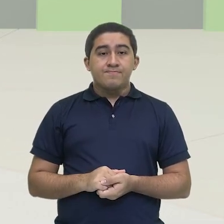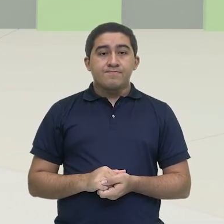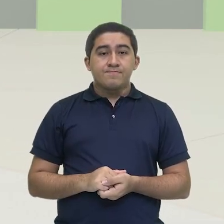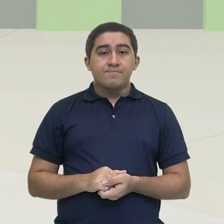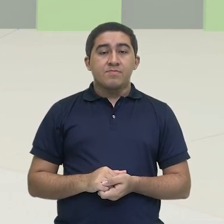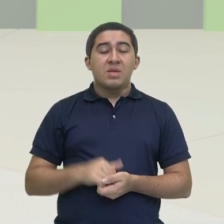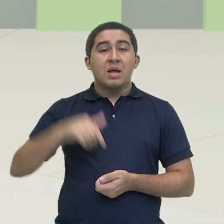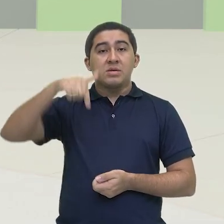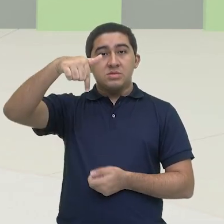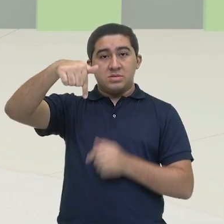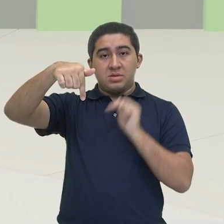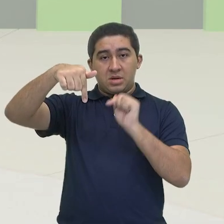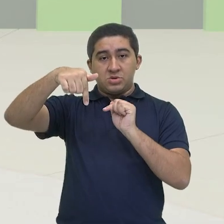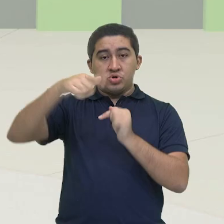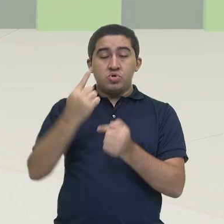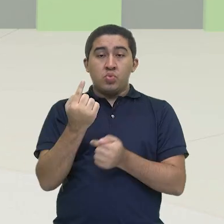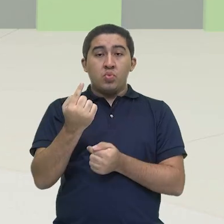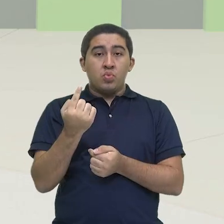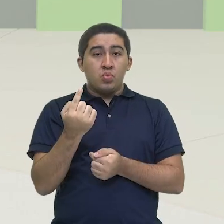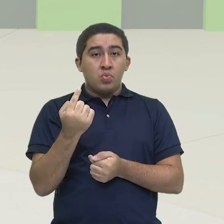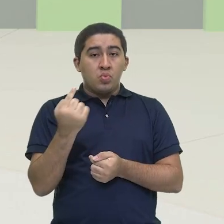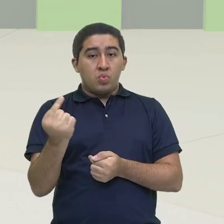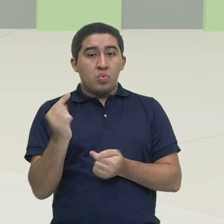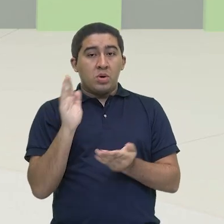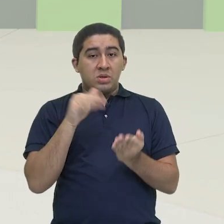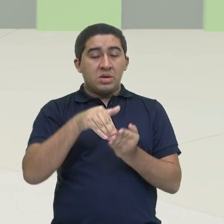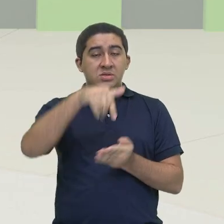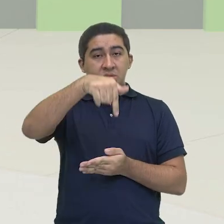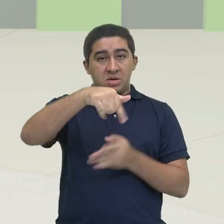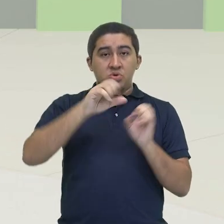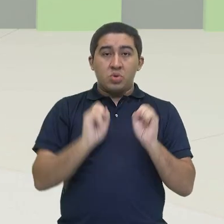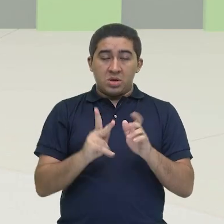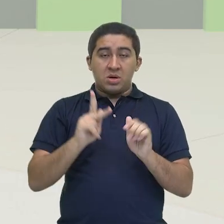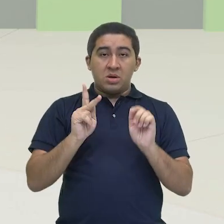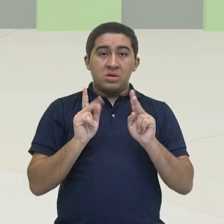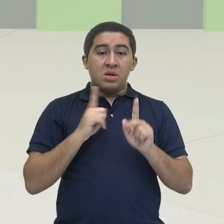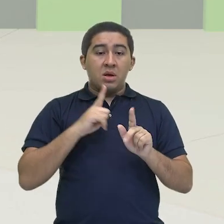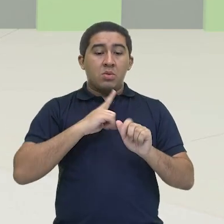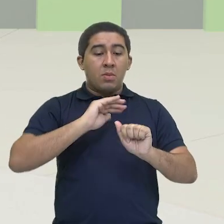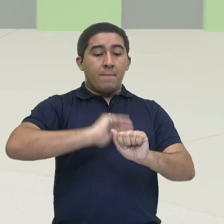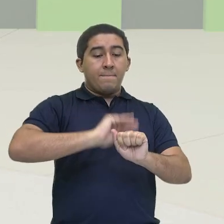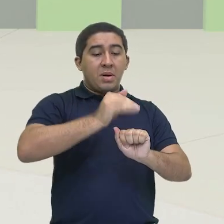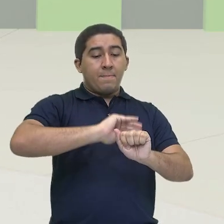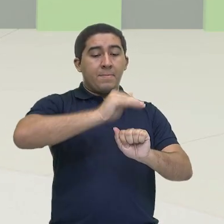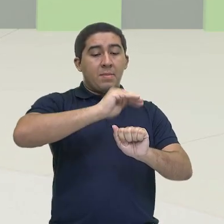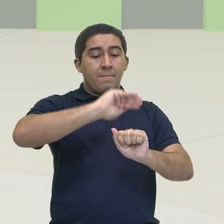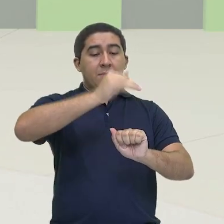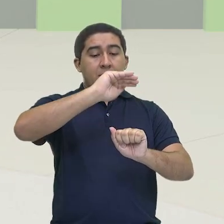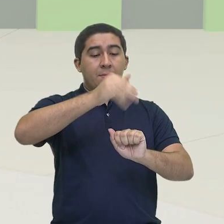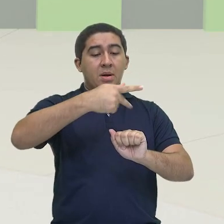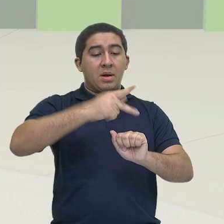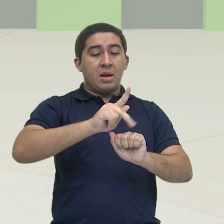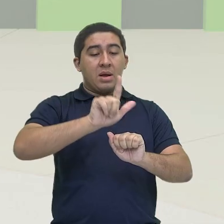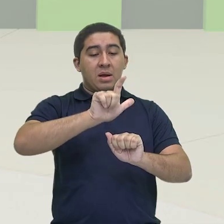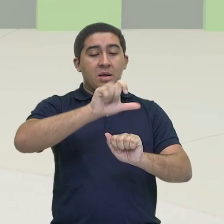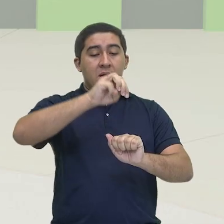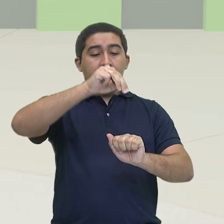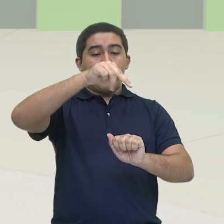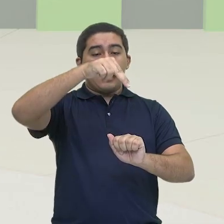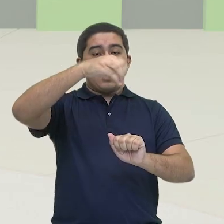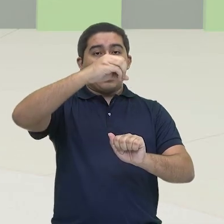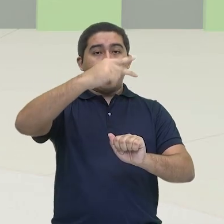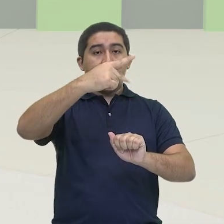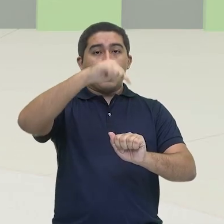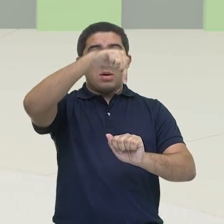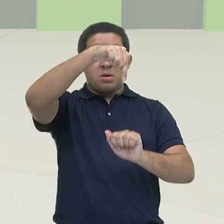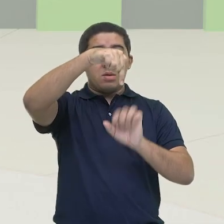são 7, de 1 até 7. São as camadas, aquele onde os elétrons estão, camada K, L, M, N,